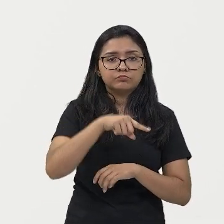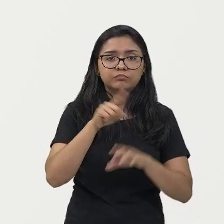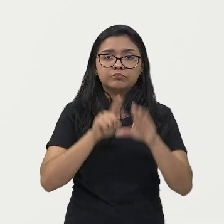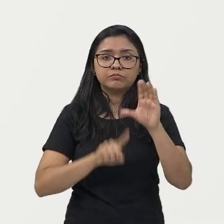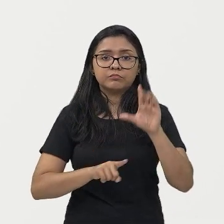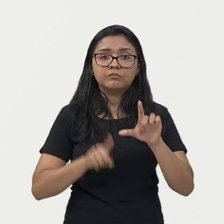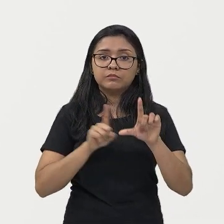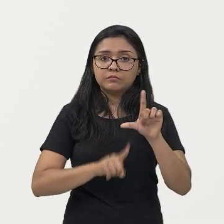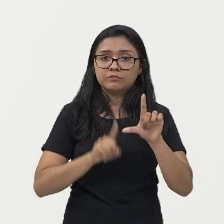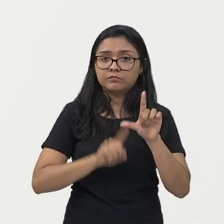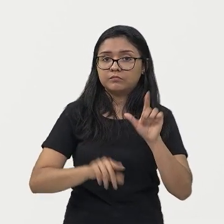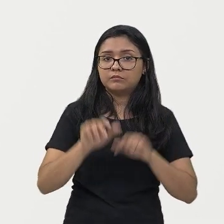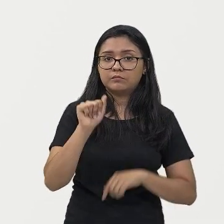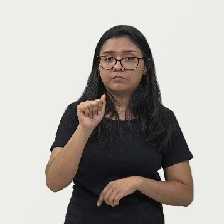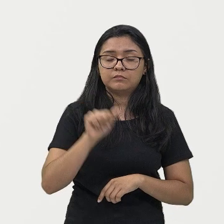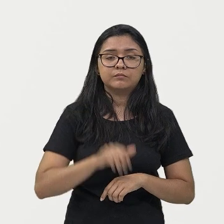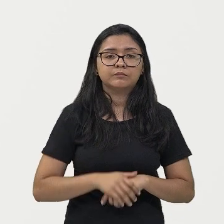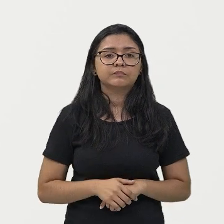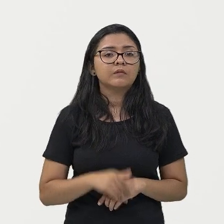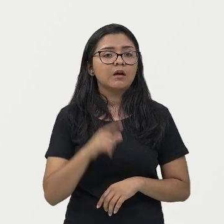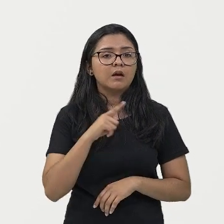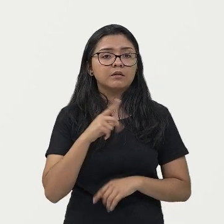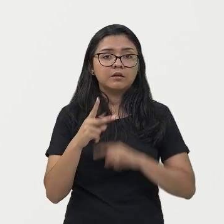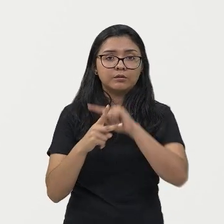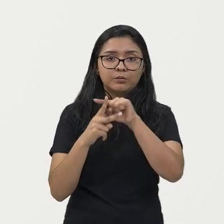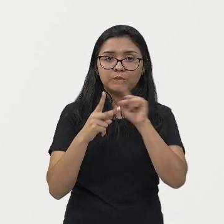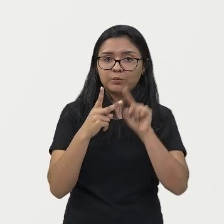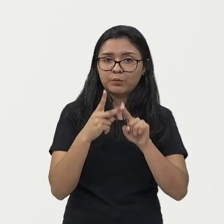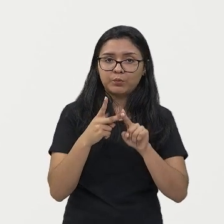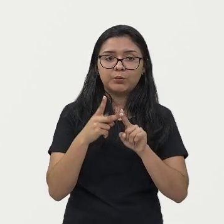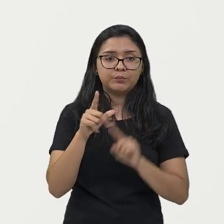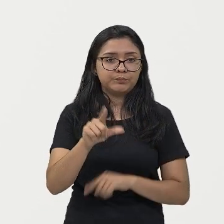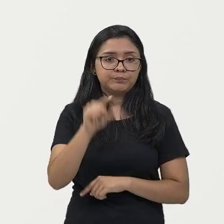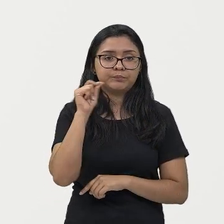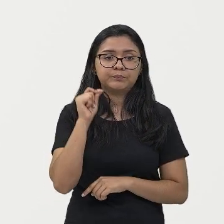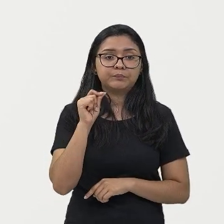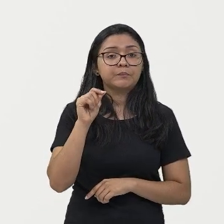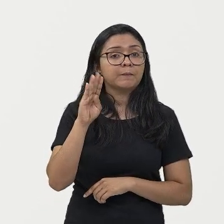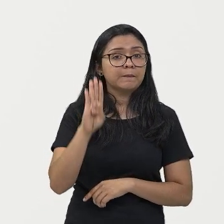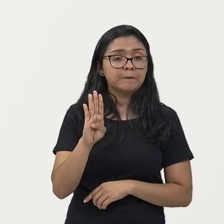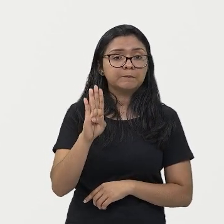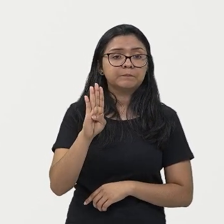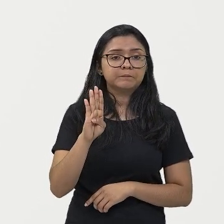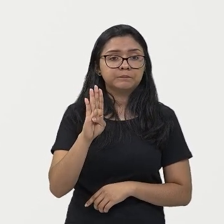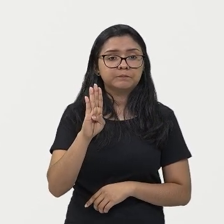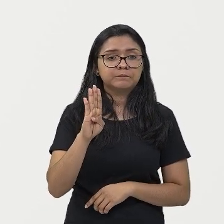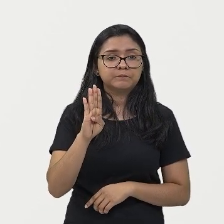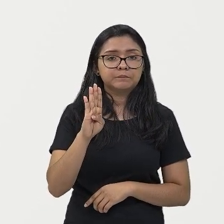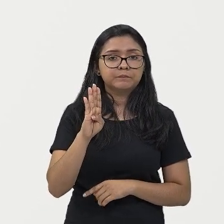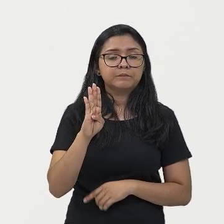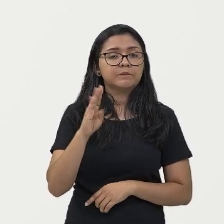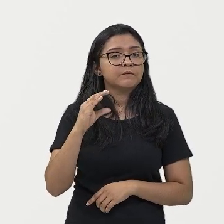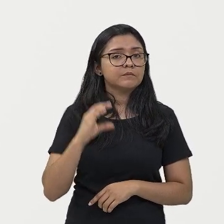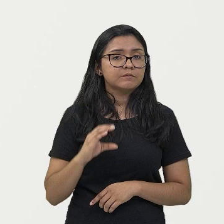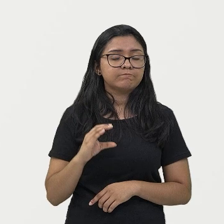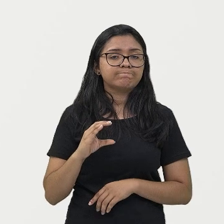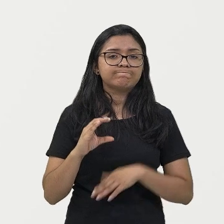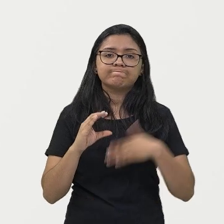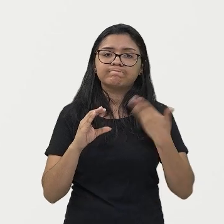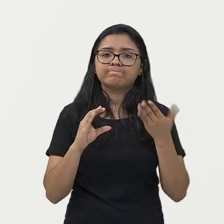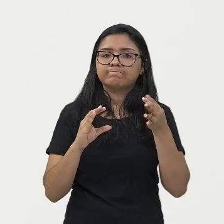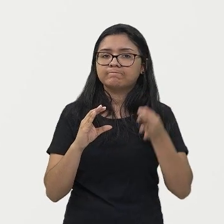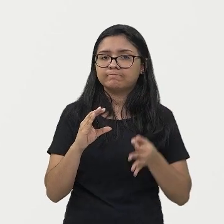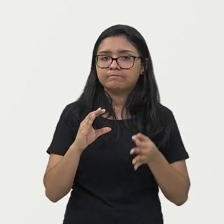A. E aí eu tenho 2 opções, né? Eu tenho a opção B e a opção C,